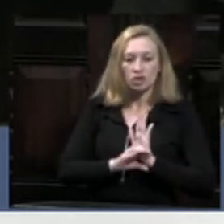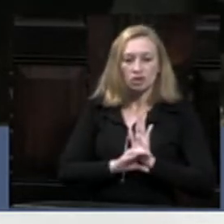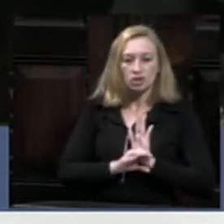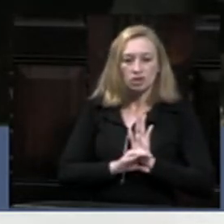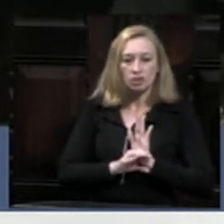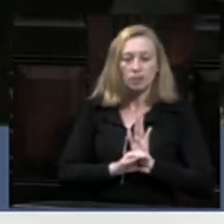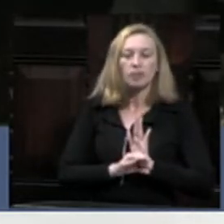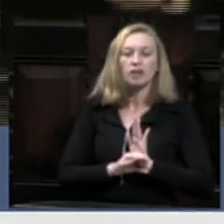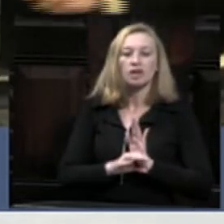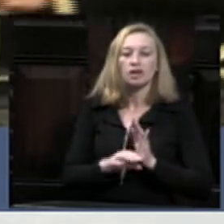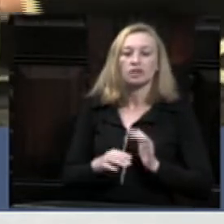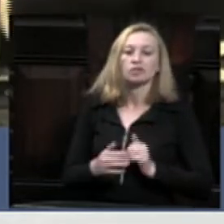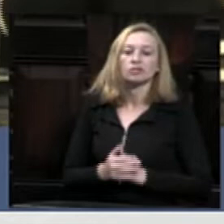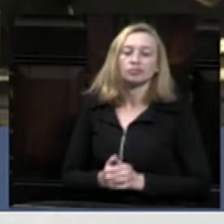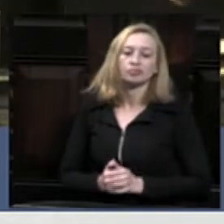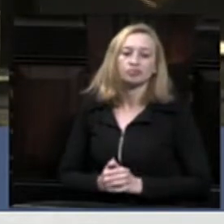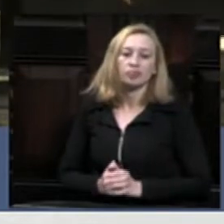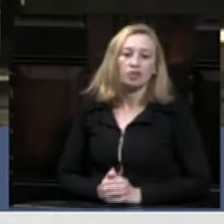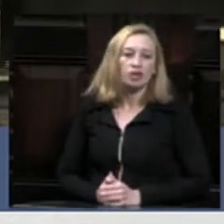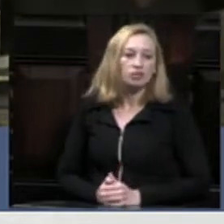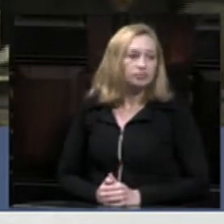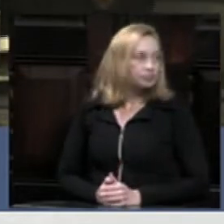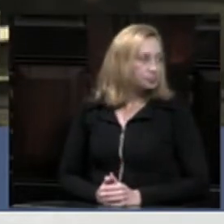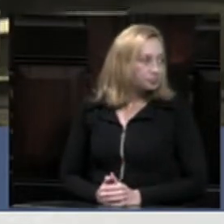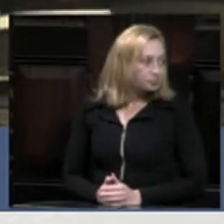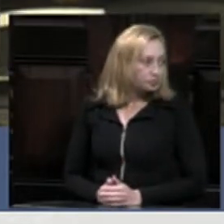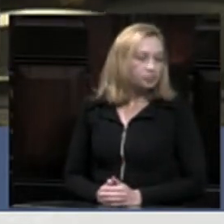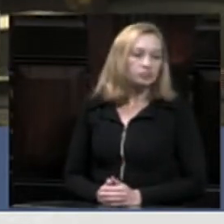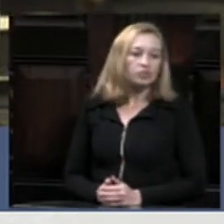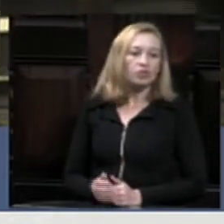final de redação. A presidência defere o pedido de Vossa